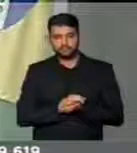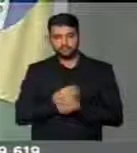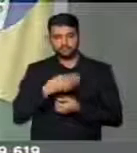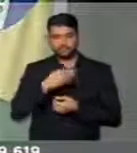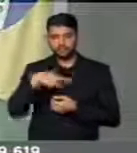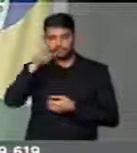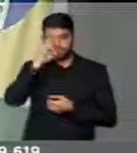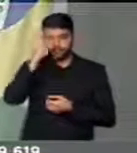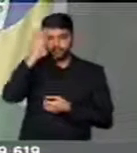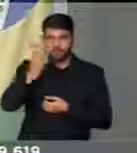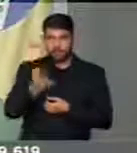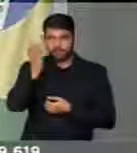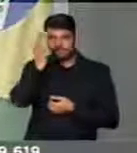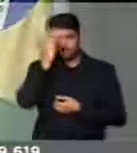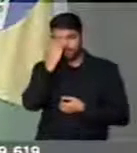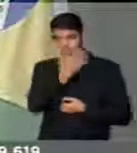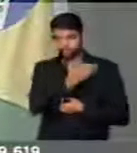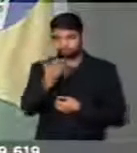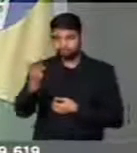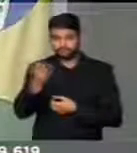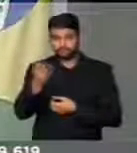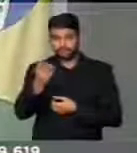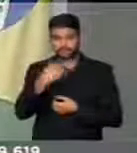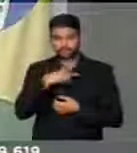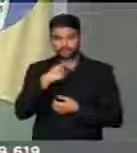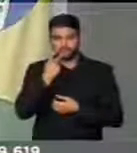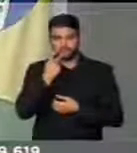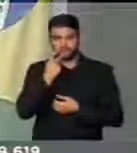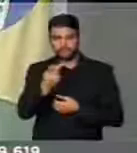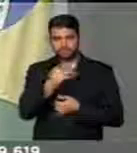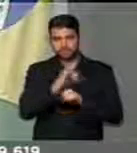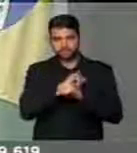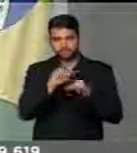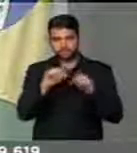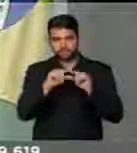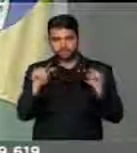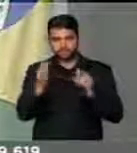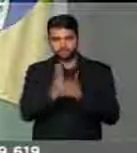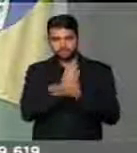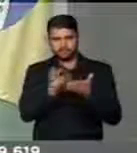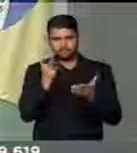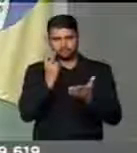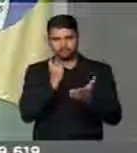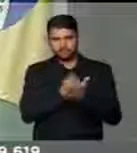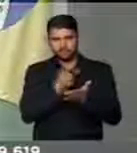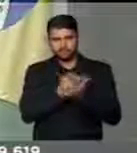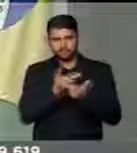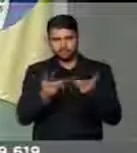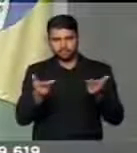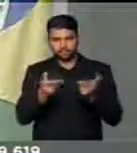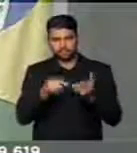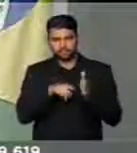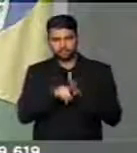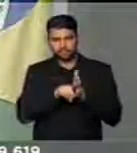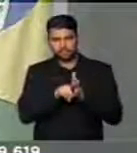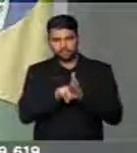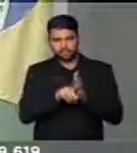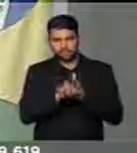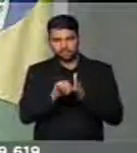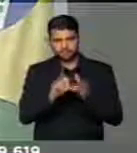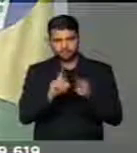Vossas Excelências sabem que uma citação não é a mesma coisa de um